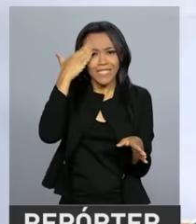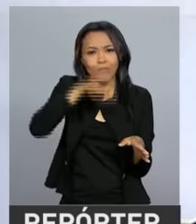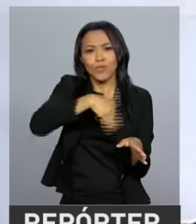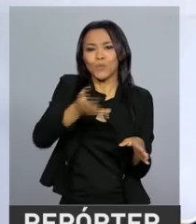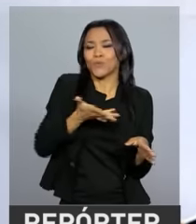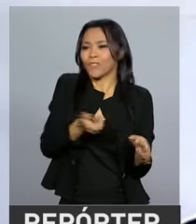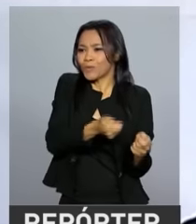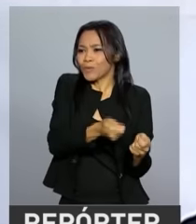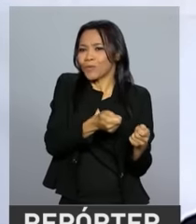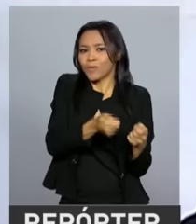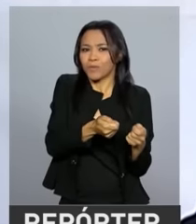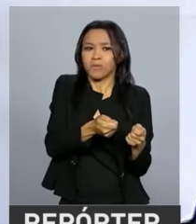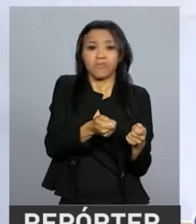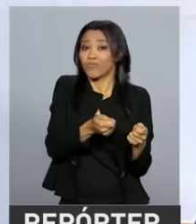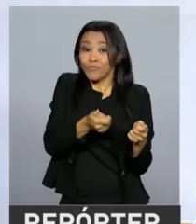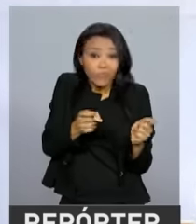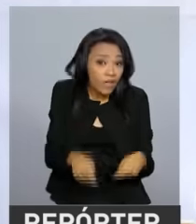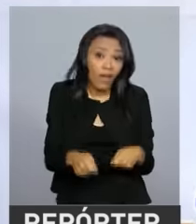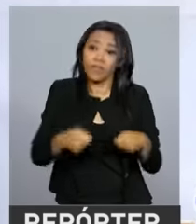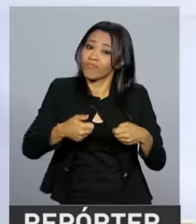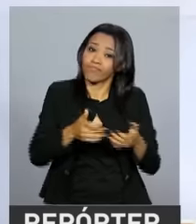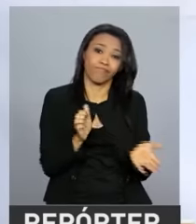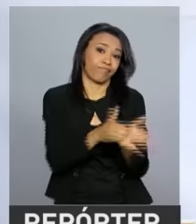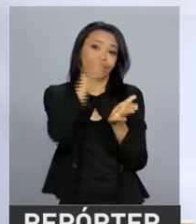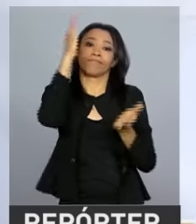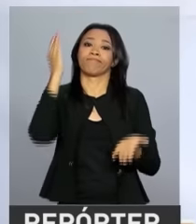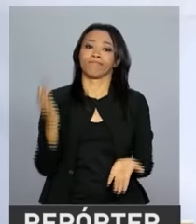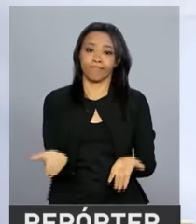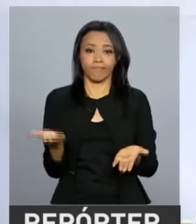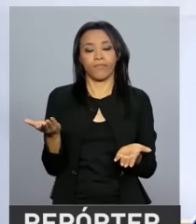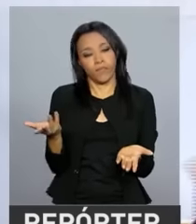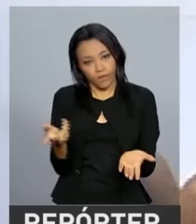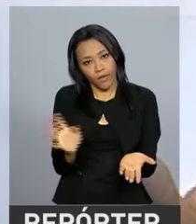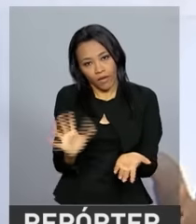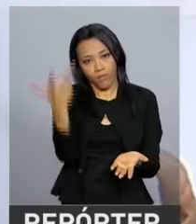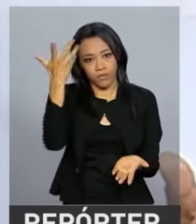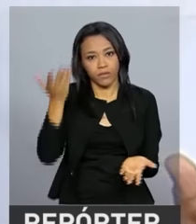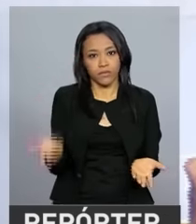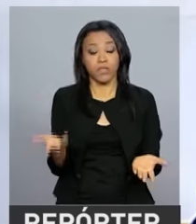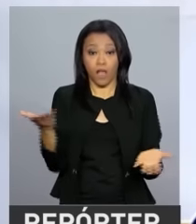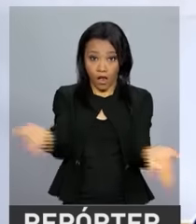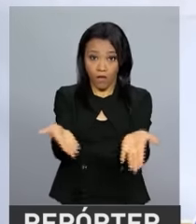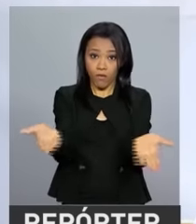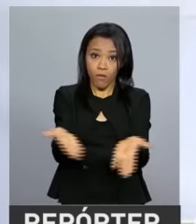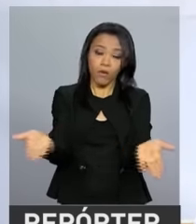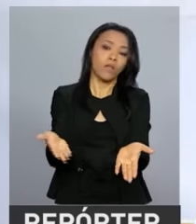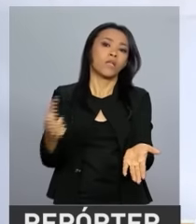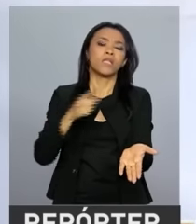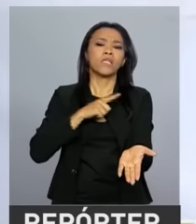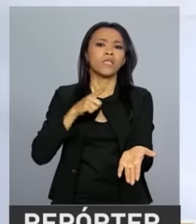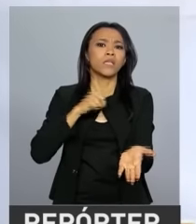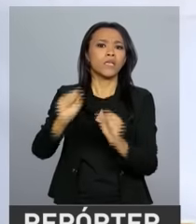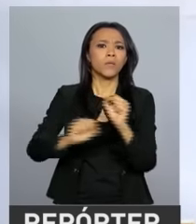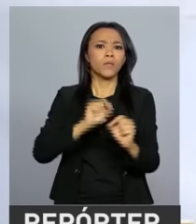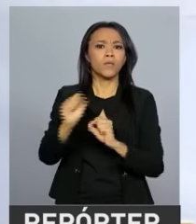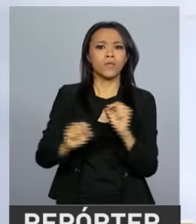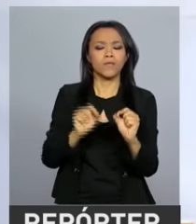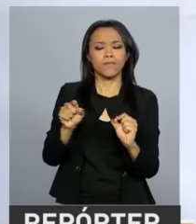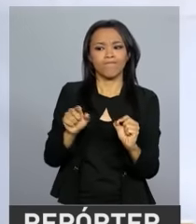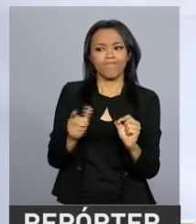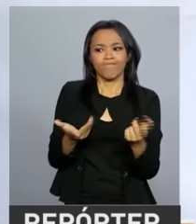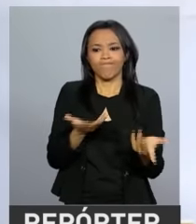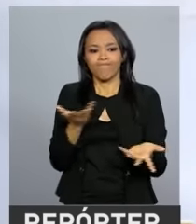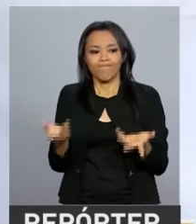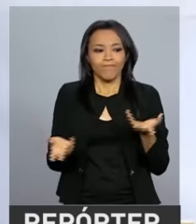Então segura, segura, segura, segura, quando não dá mais ele demite. De outra parte, na retomada agora, como tem capacidade ociosa, ele